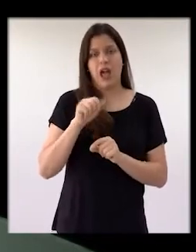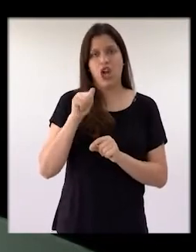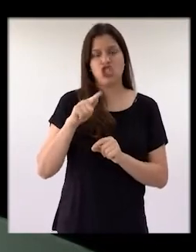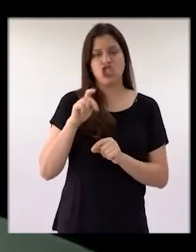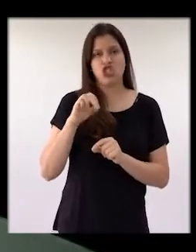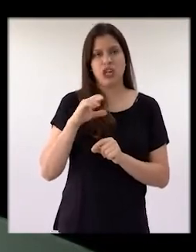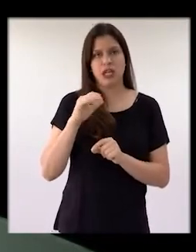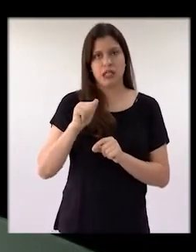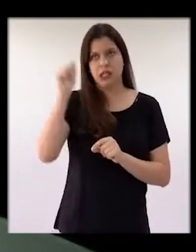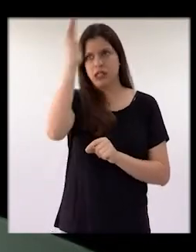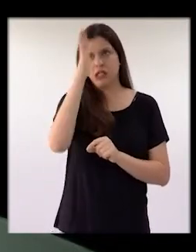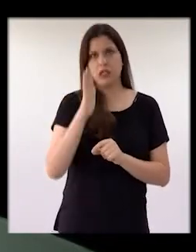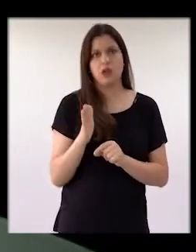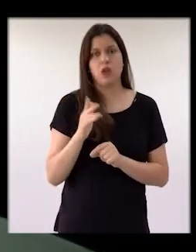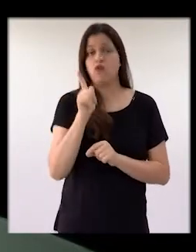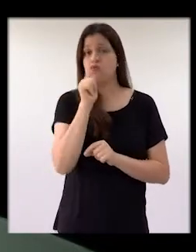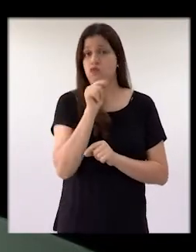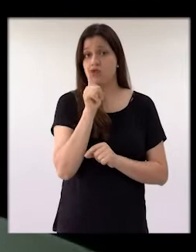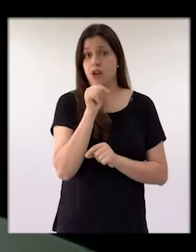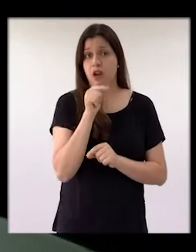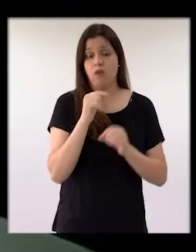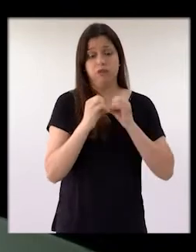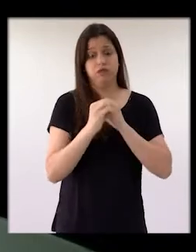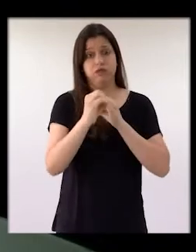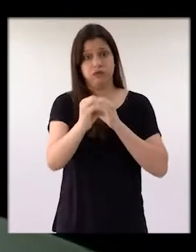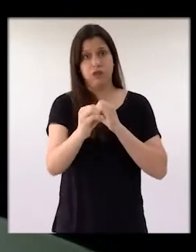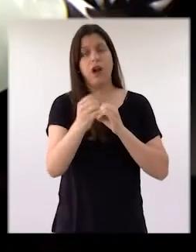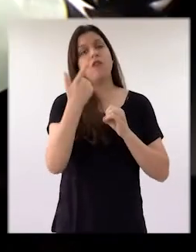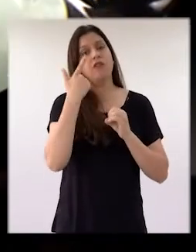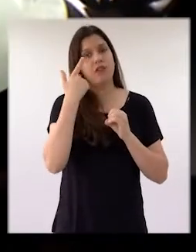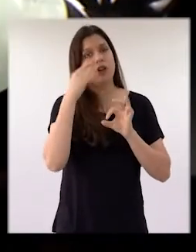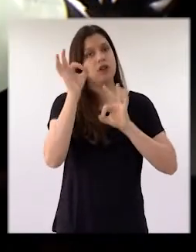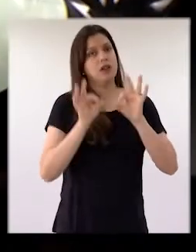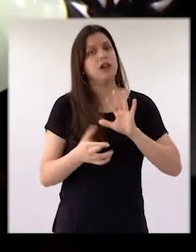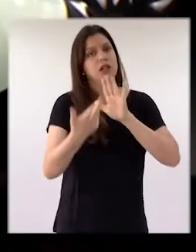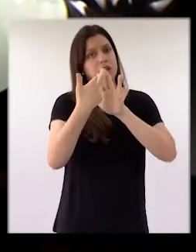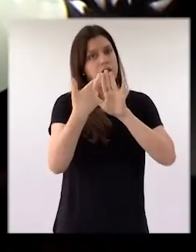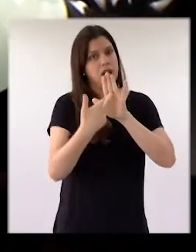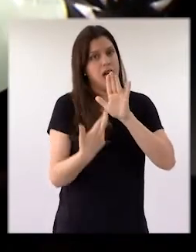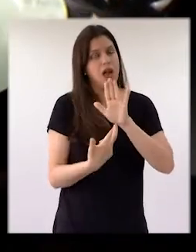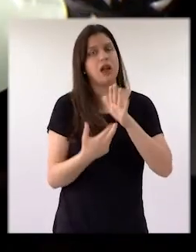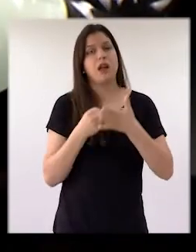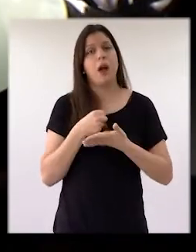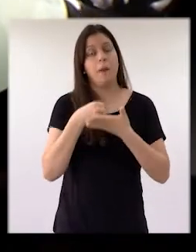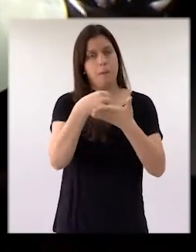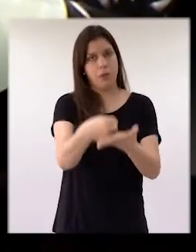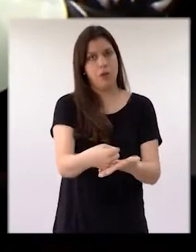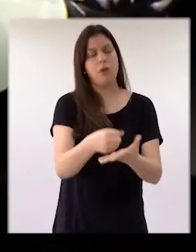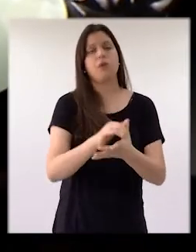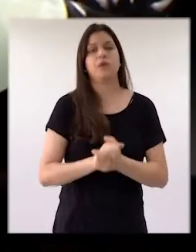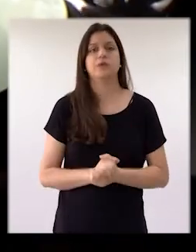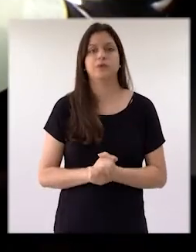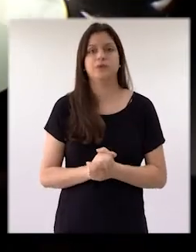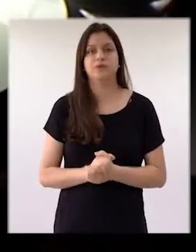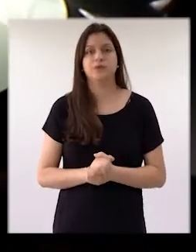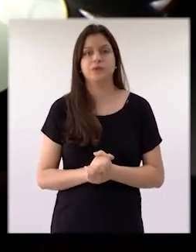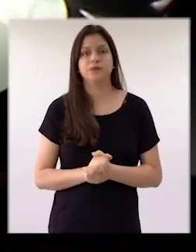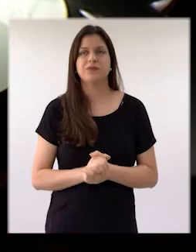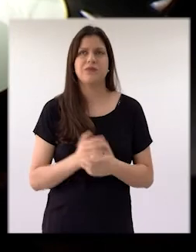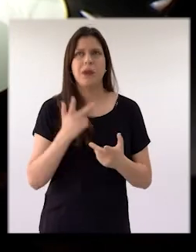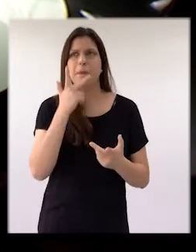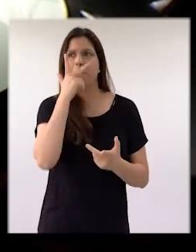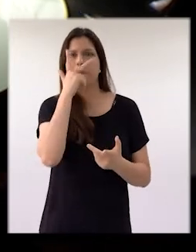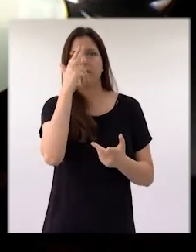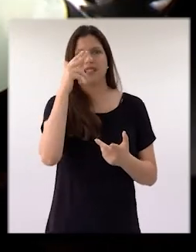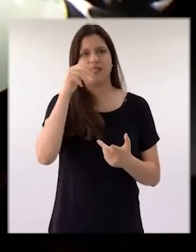Agência Nacional de Águas e agora de Saneamento, ela vai entrar e trazer essas normas mais técnicas, né, trazer um apoio a essa defasagem